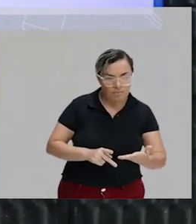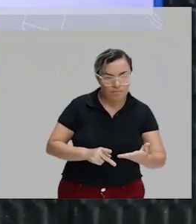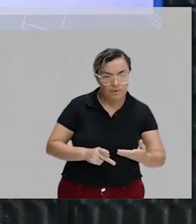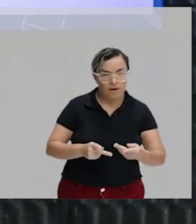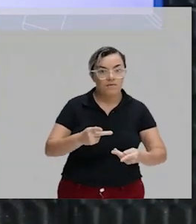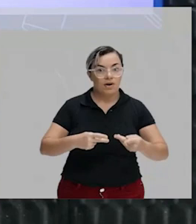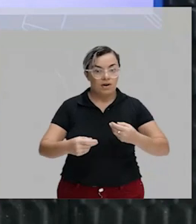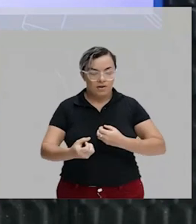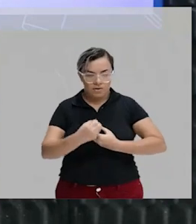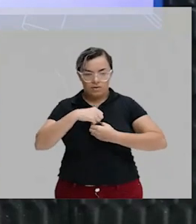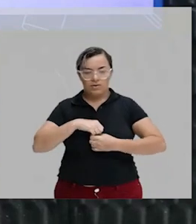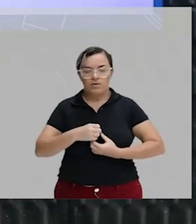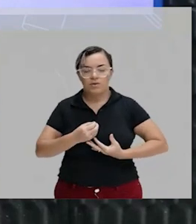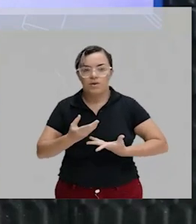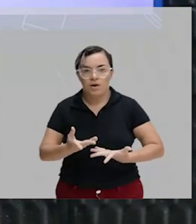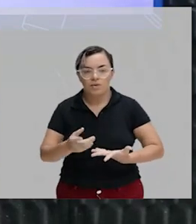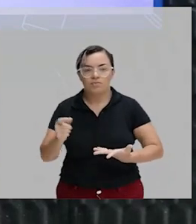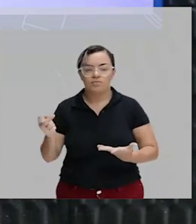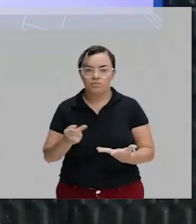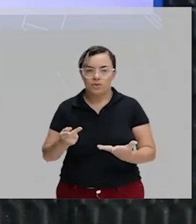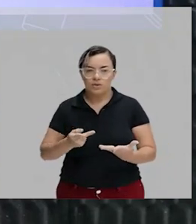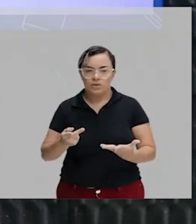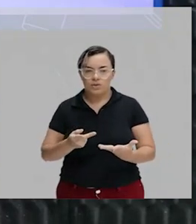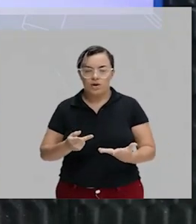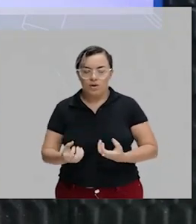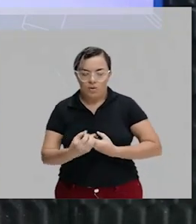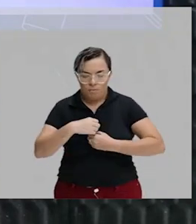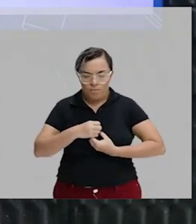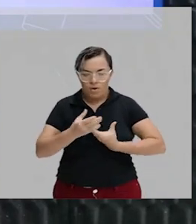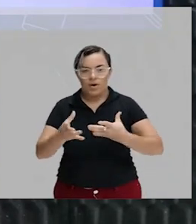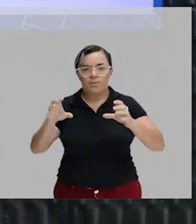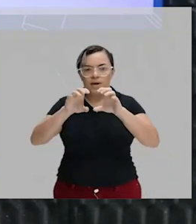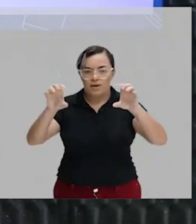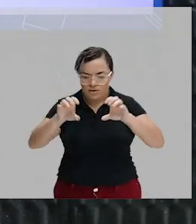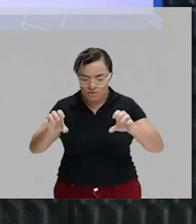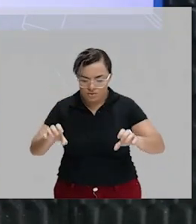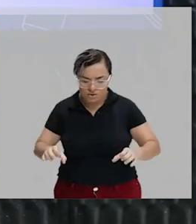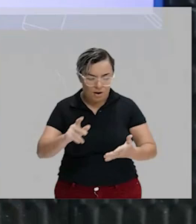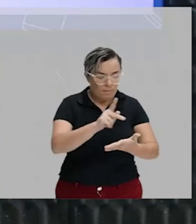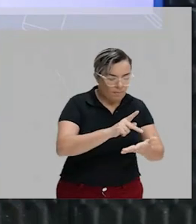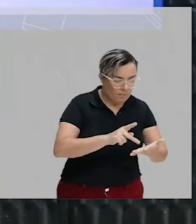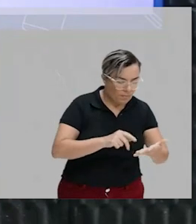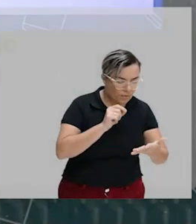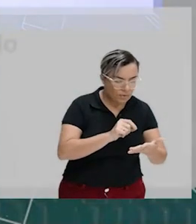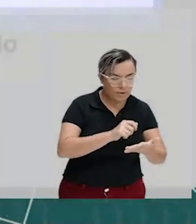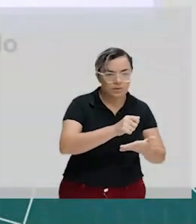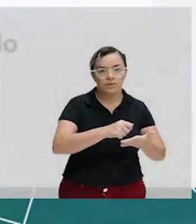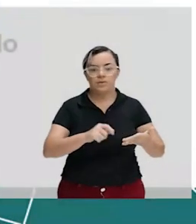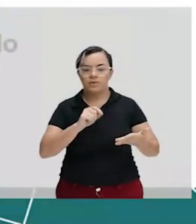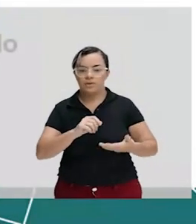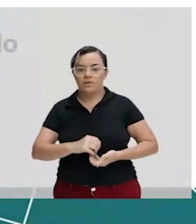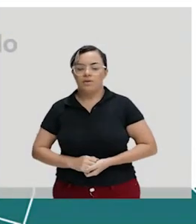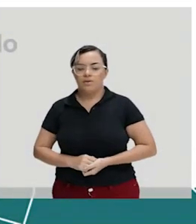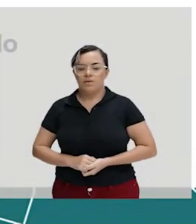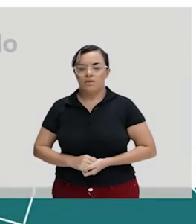os os termos São muito parecidos poema é a estrutura a poesia é a essência Tá certo para os nossos simbolistas